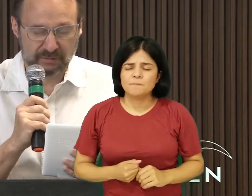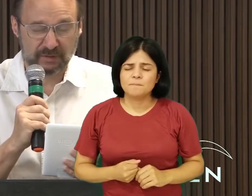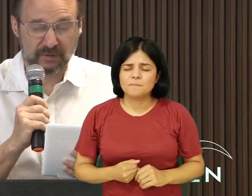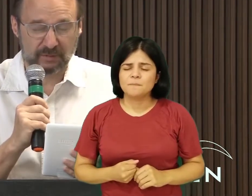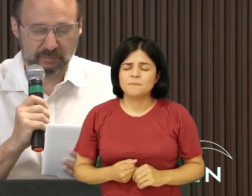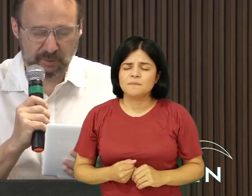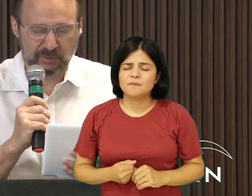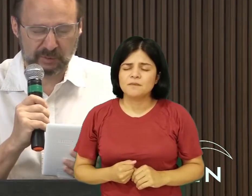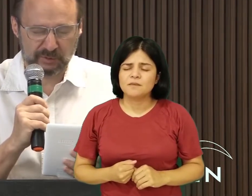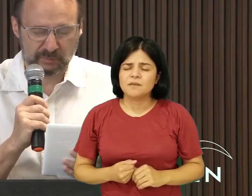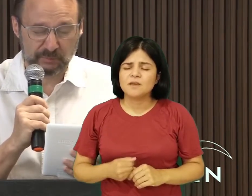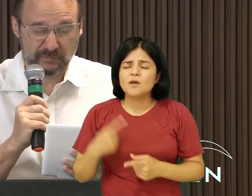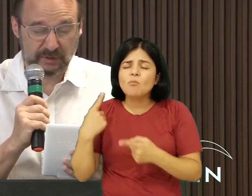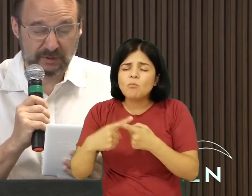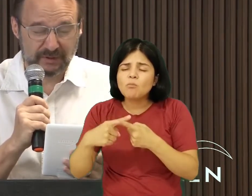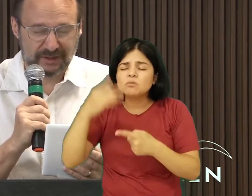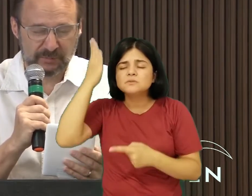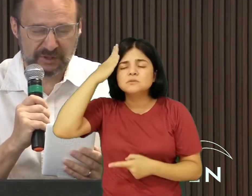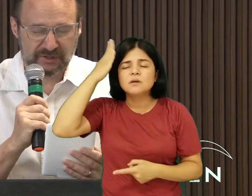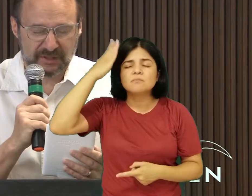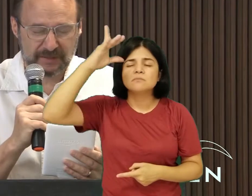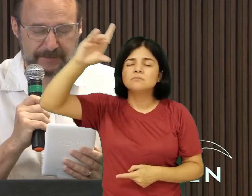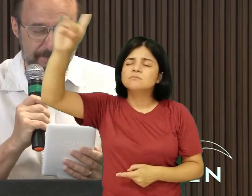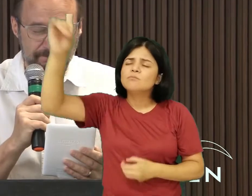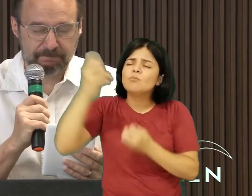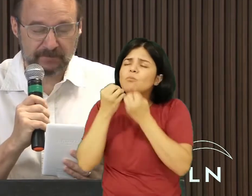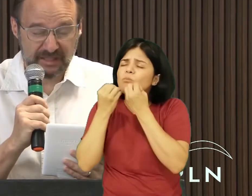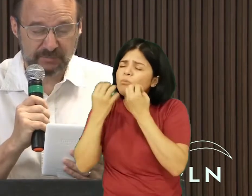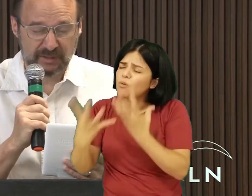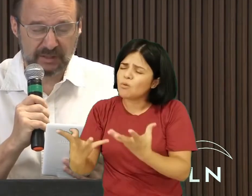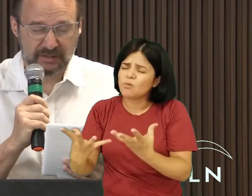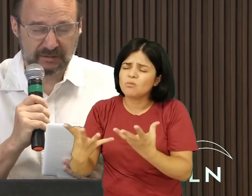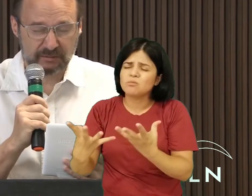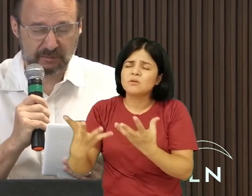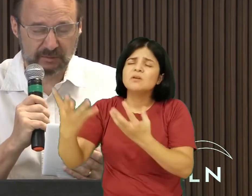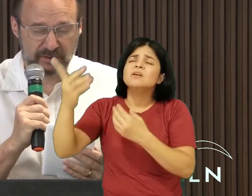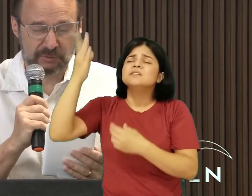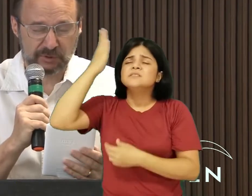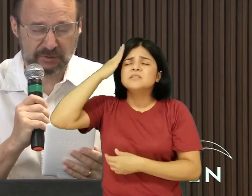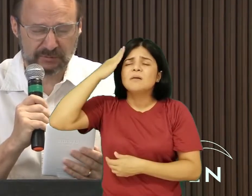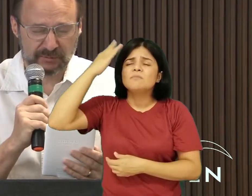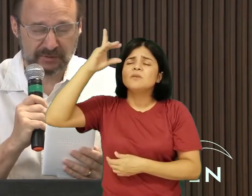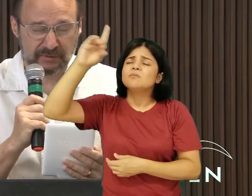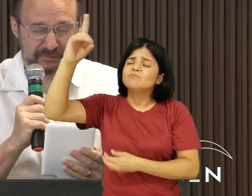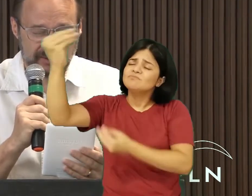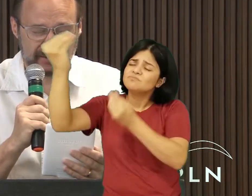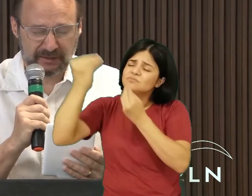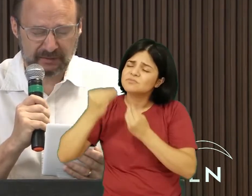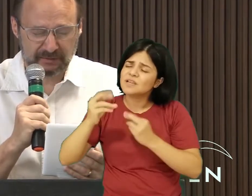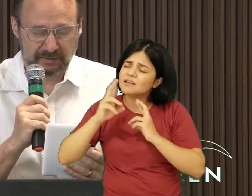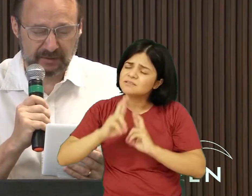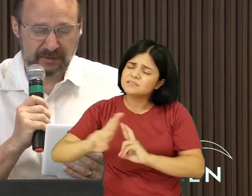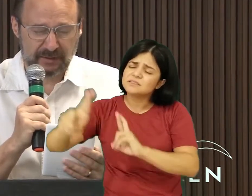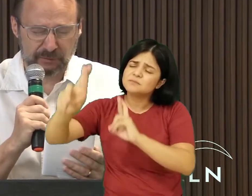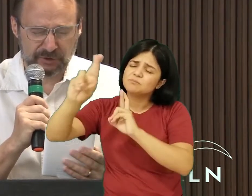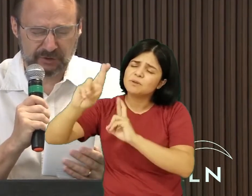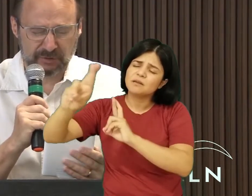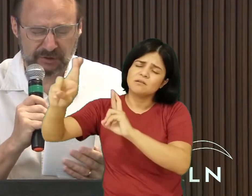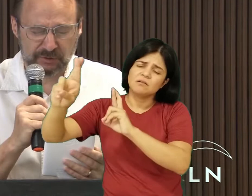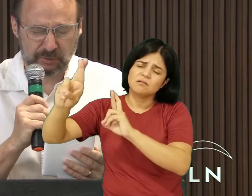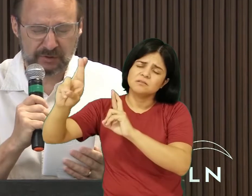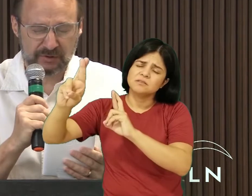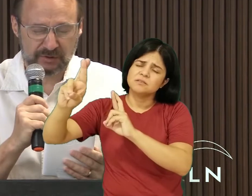Senhor é bondoso. Temos essa esperança que o Senhor fale a